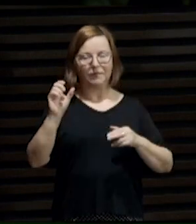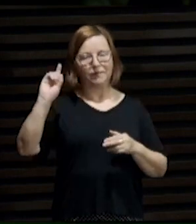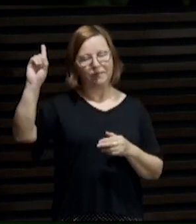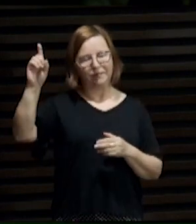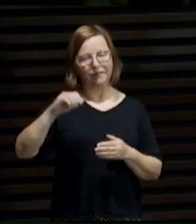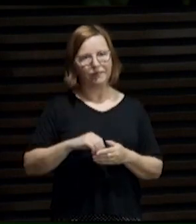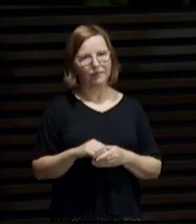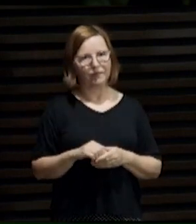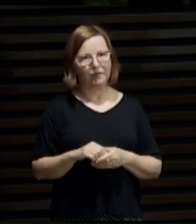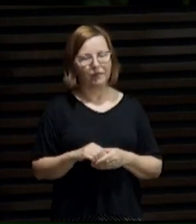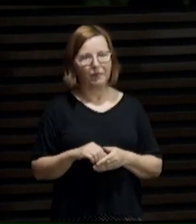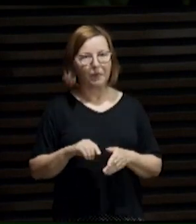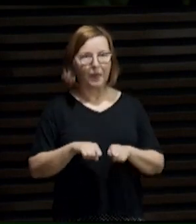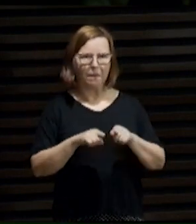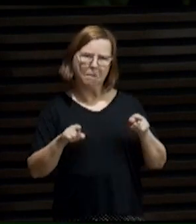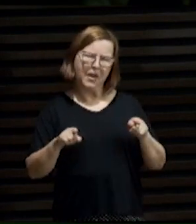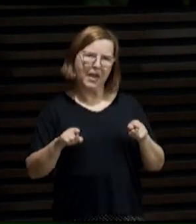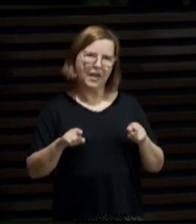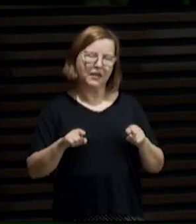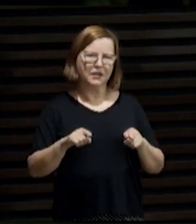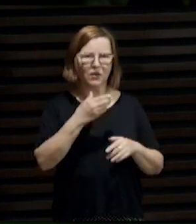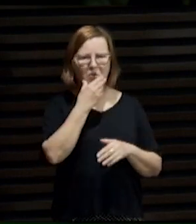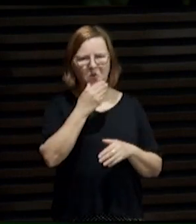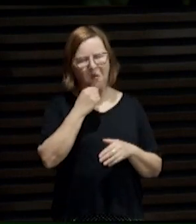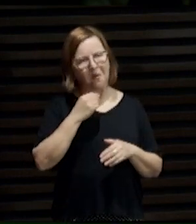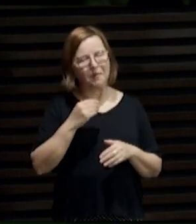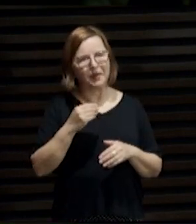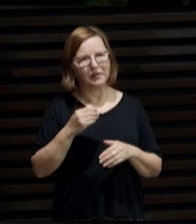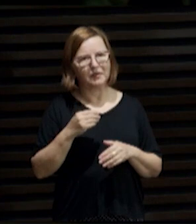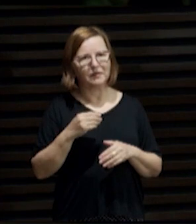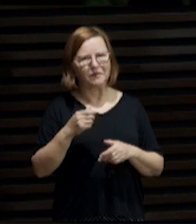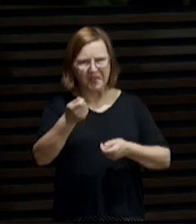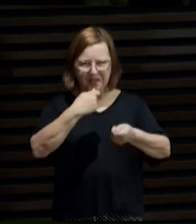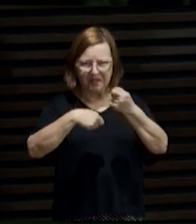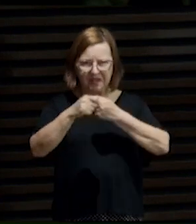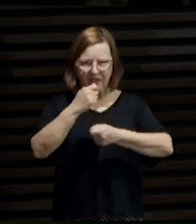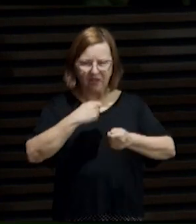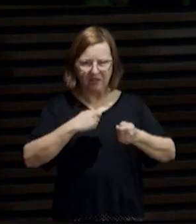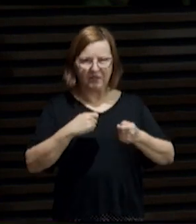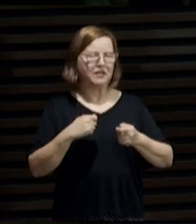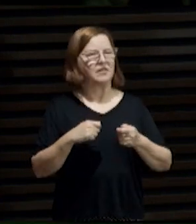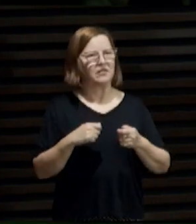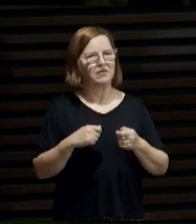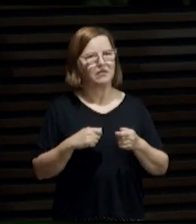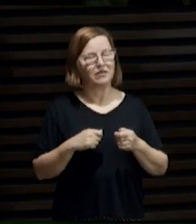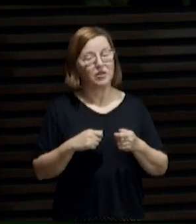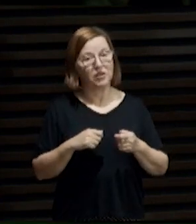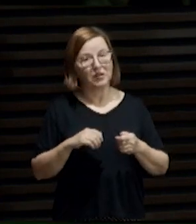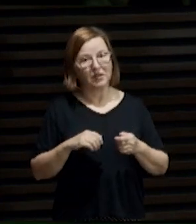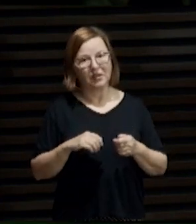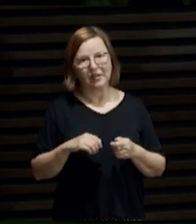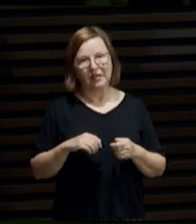como negociantes, como comerciantes, como empregados, como patrões, sejam honestos nos seus